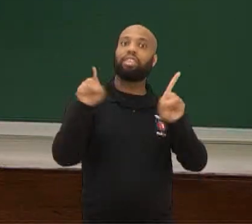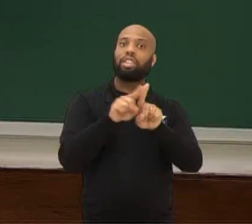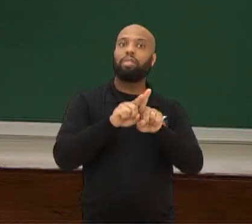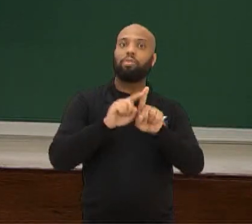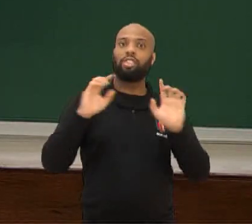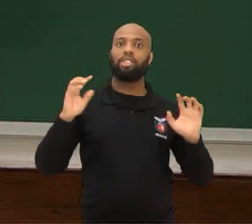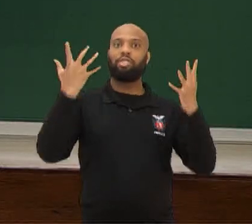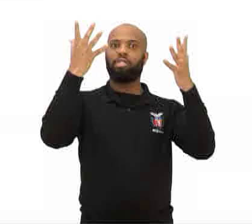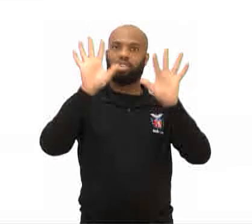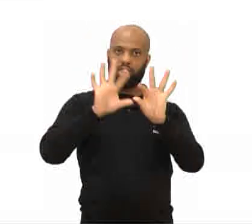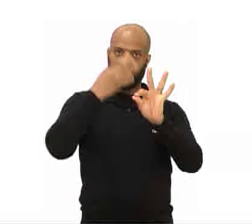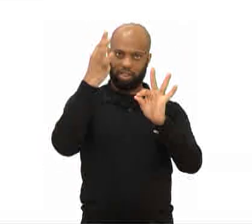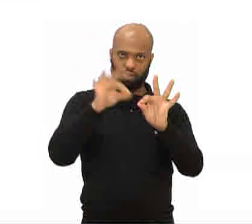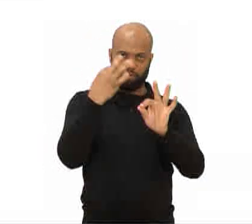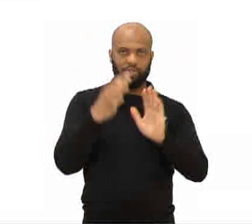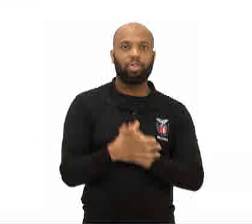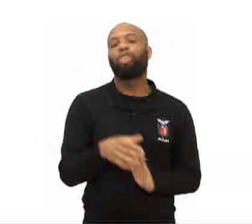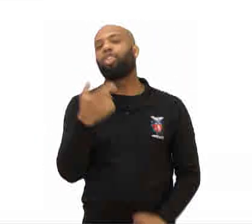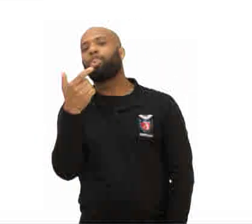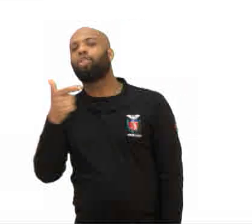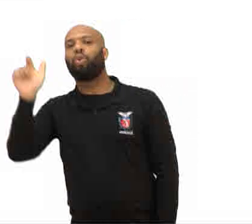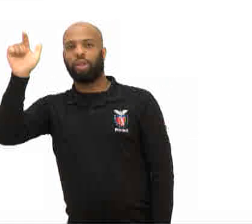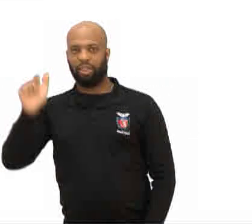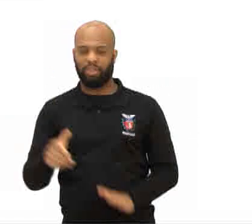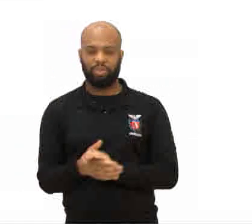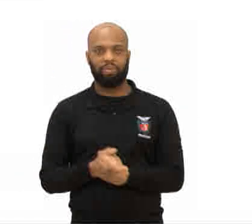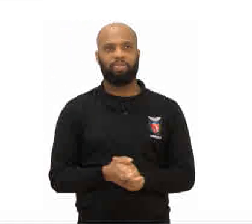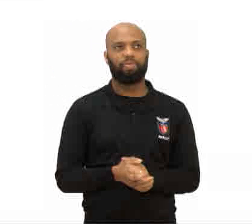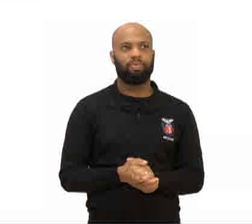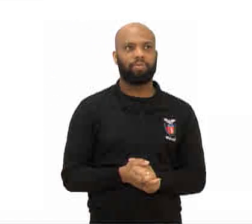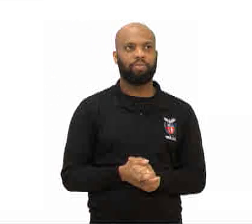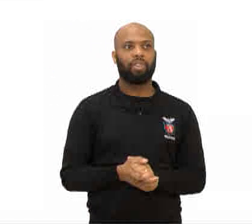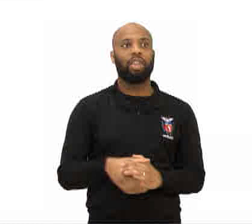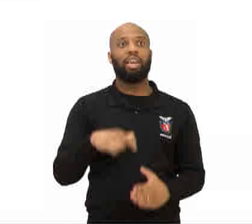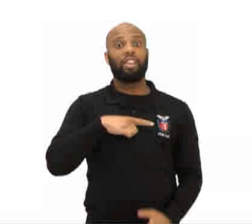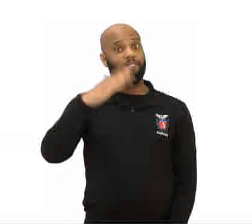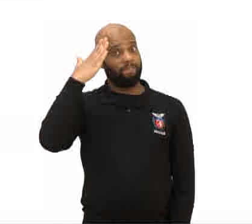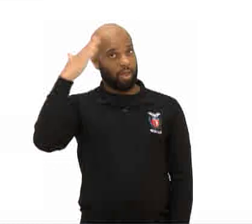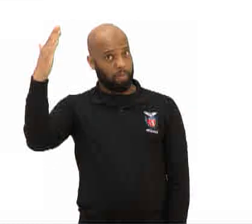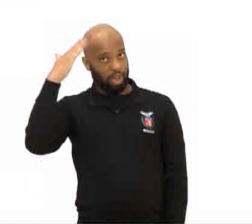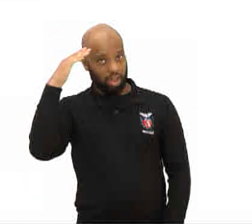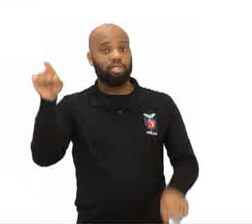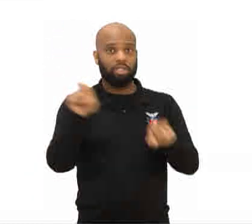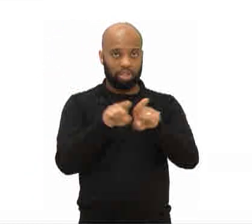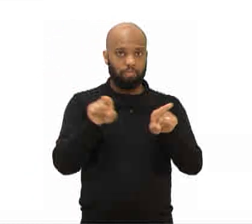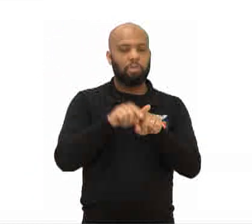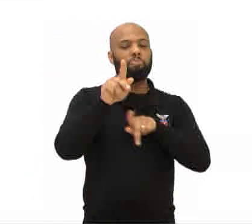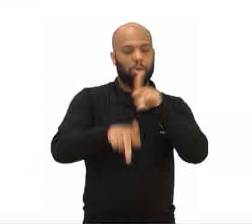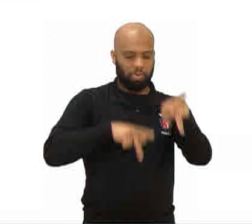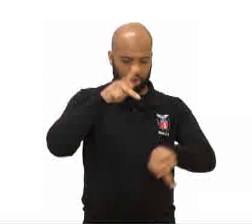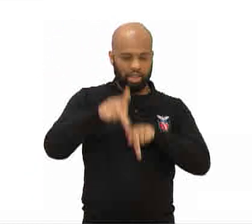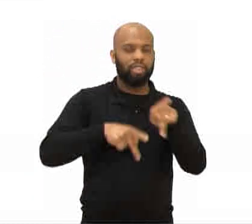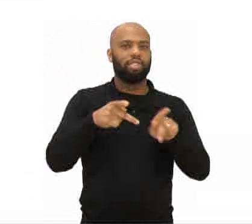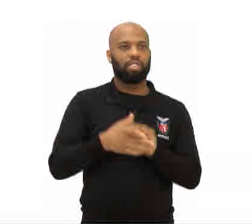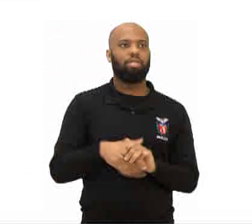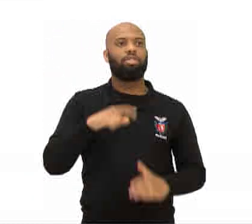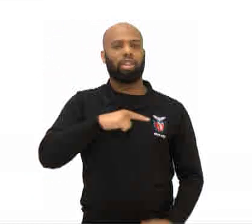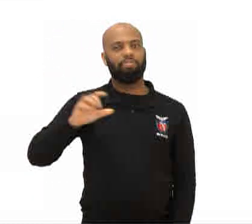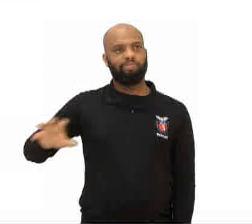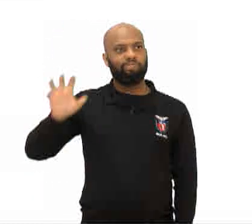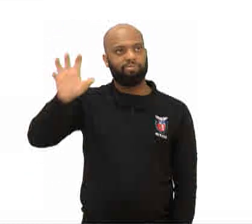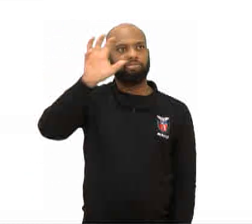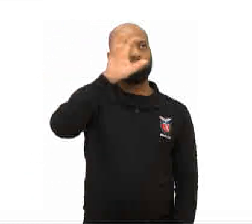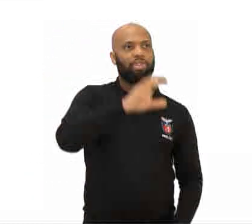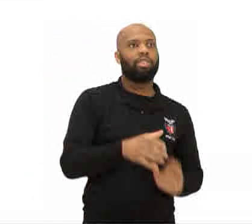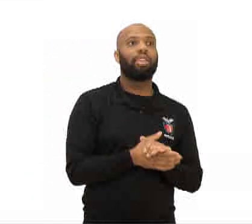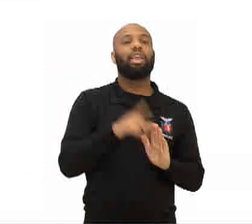Uva. Outra festa que celebra ali a maior festa popular, vamos dizer assim, da região,